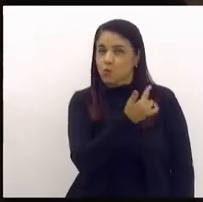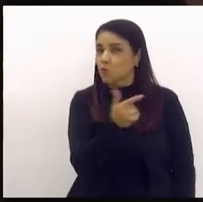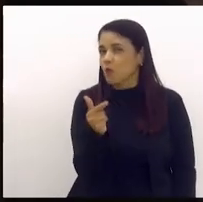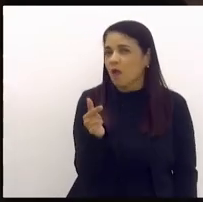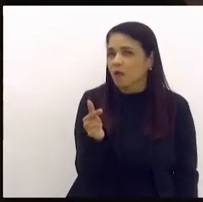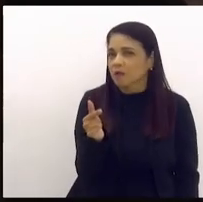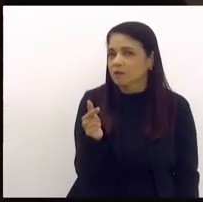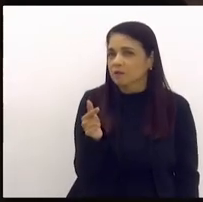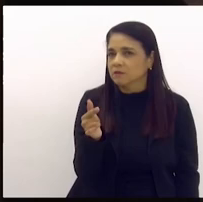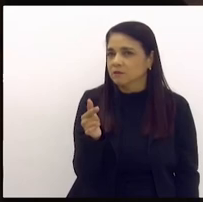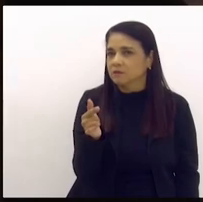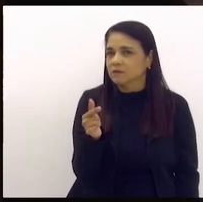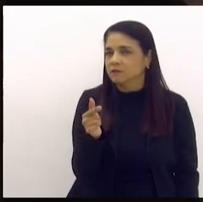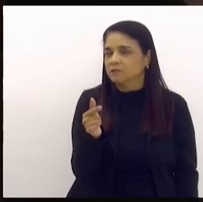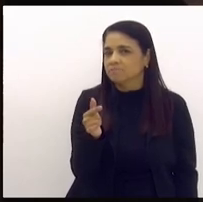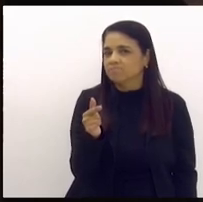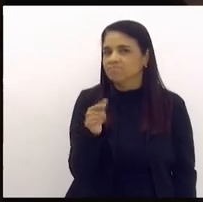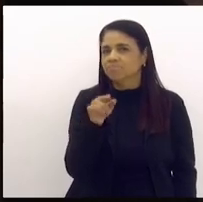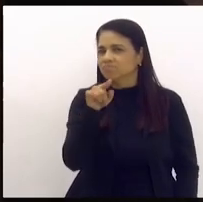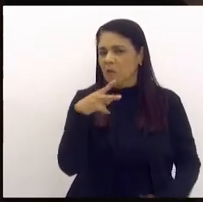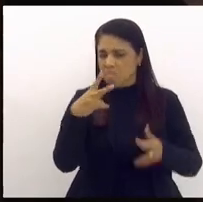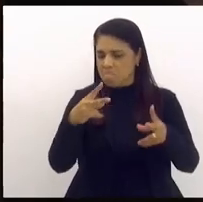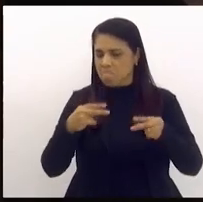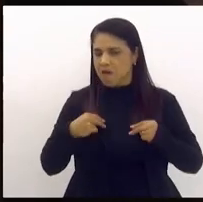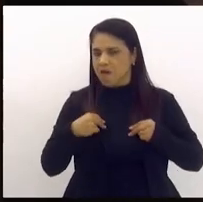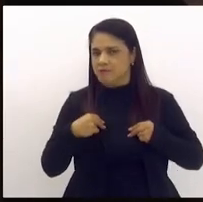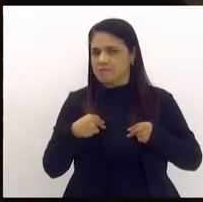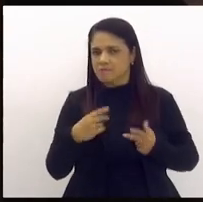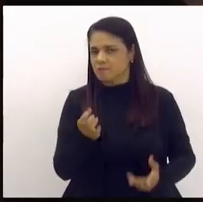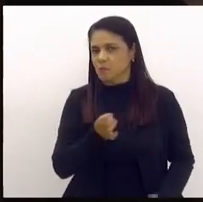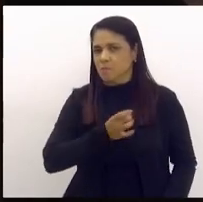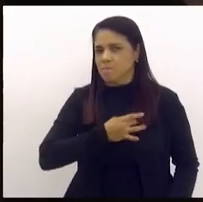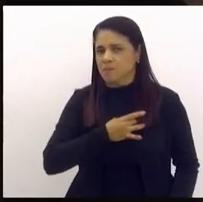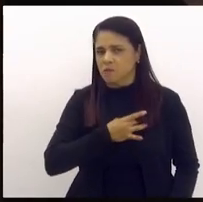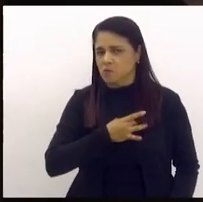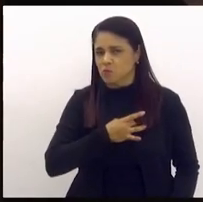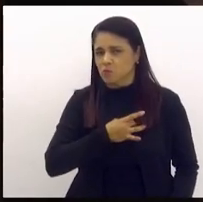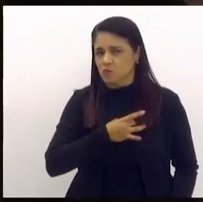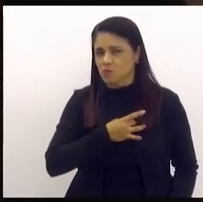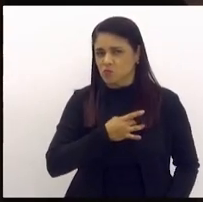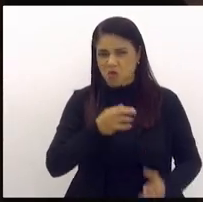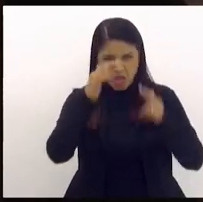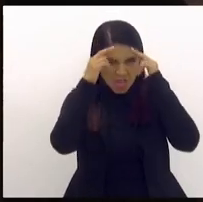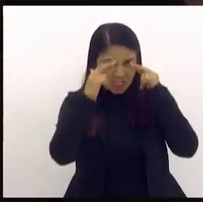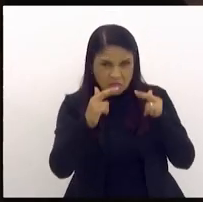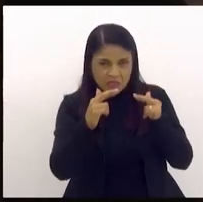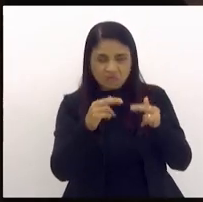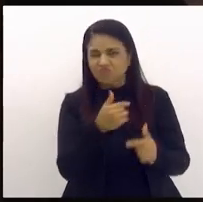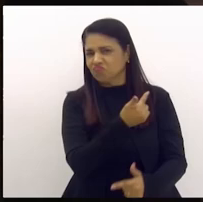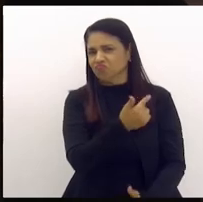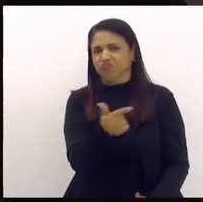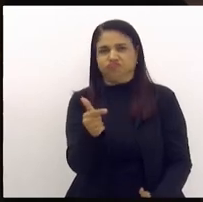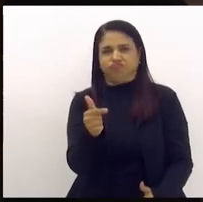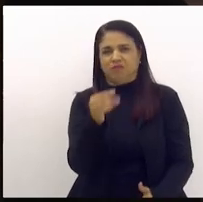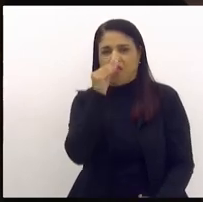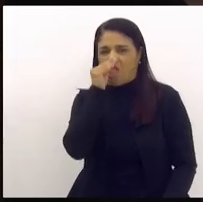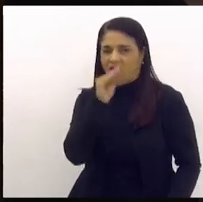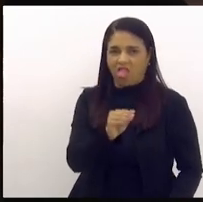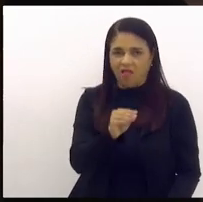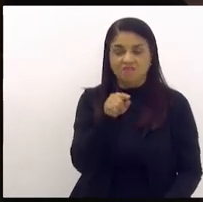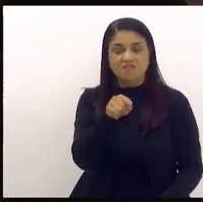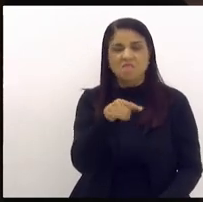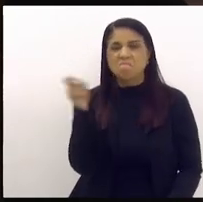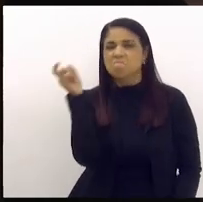prefeito. O senhor não merece o nosso temor, muito menos o nosso respeito. O senhor é um